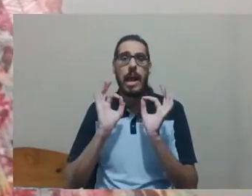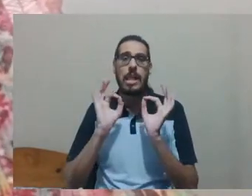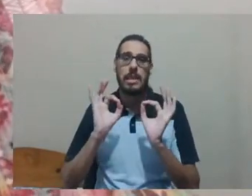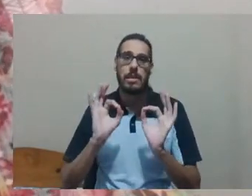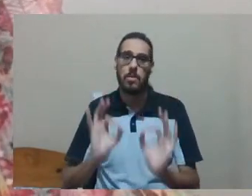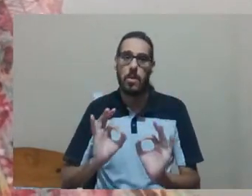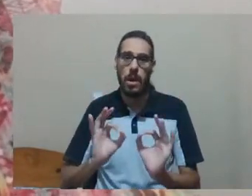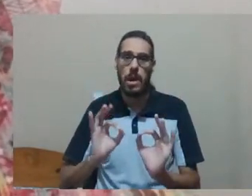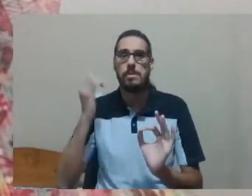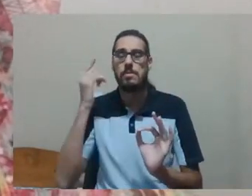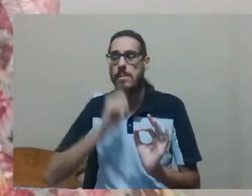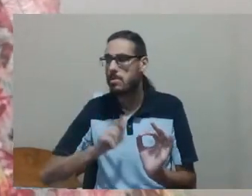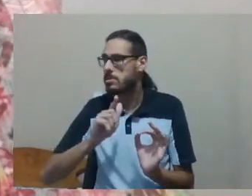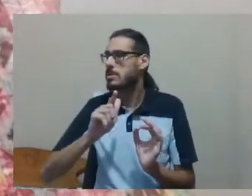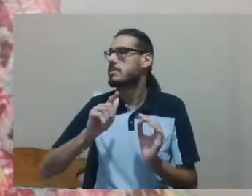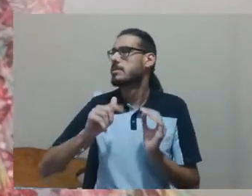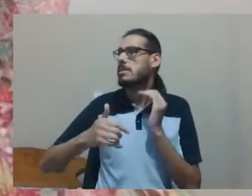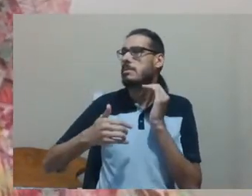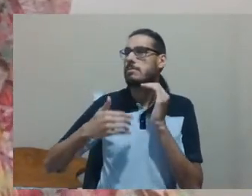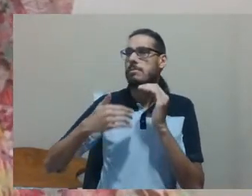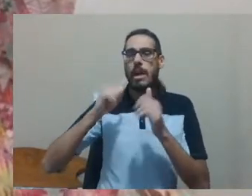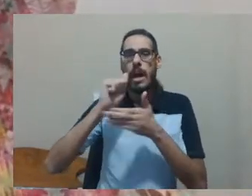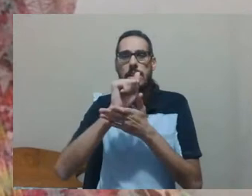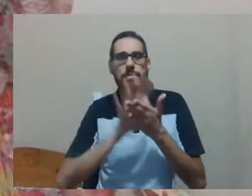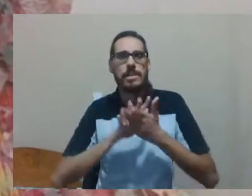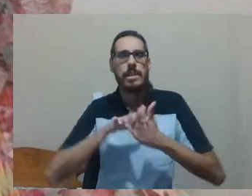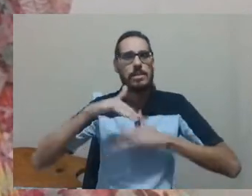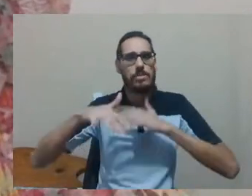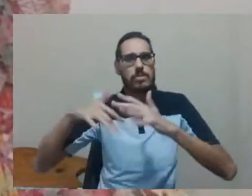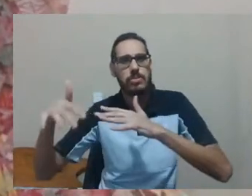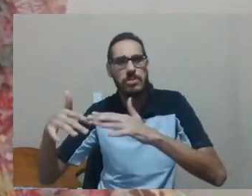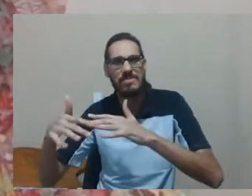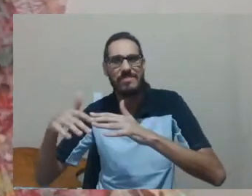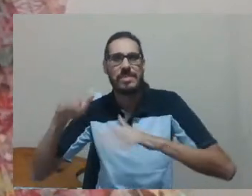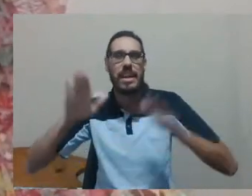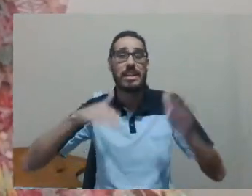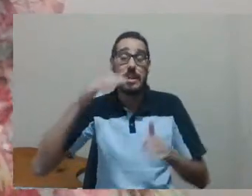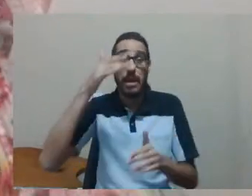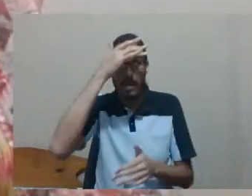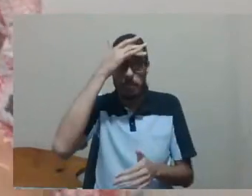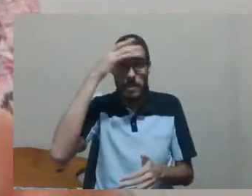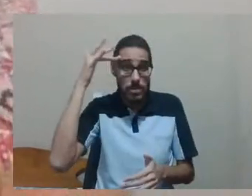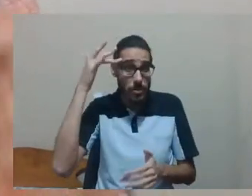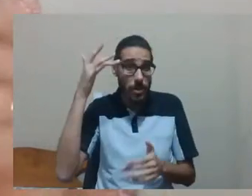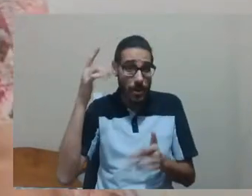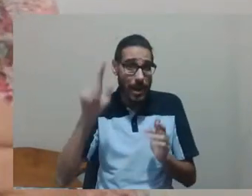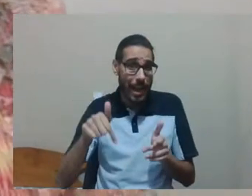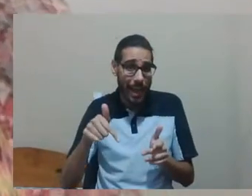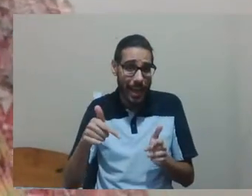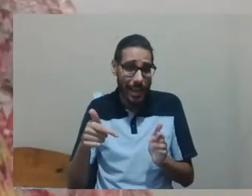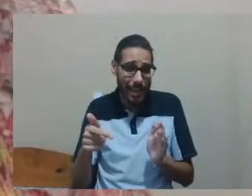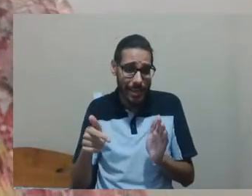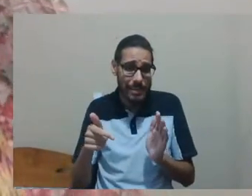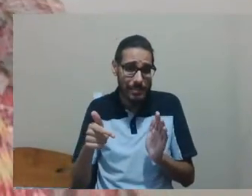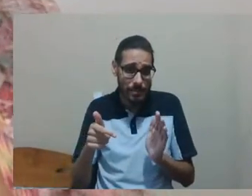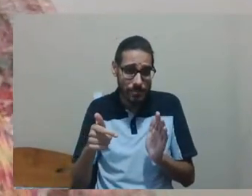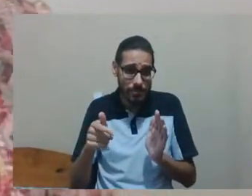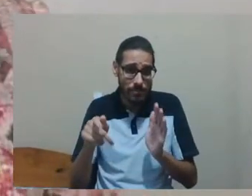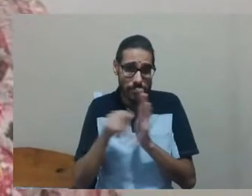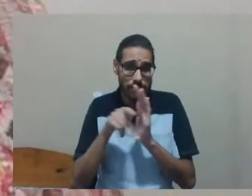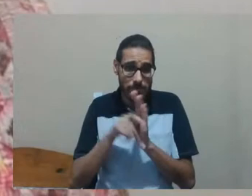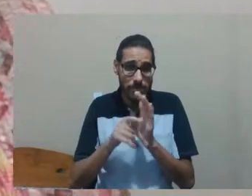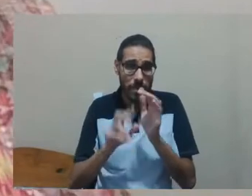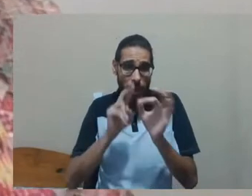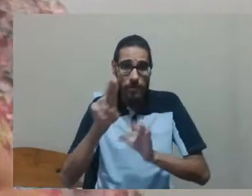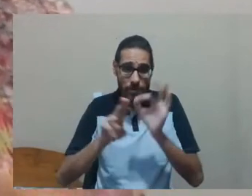suas atividades. As pessoas é que fazem a UFSCar, e uma das atribuições da